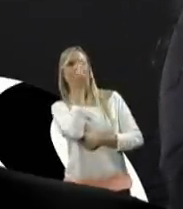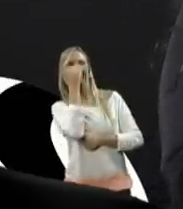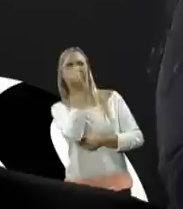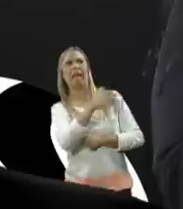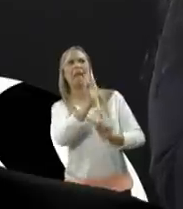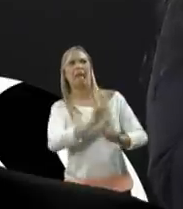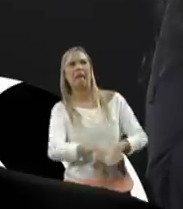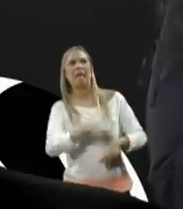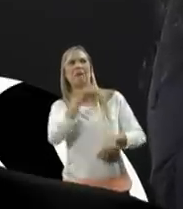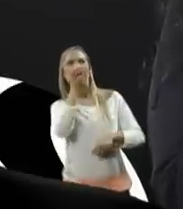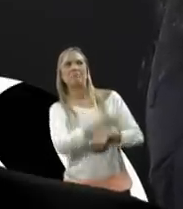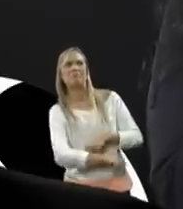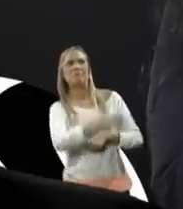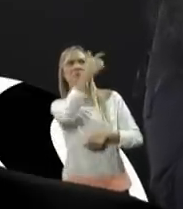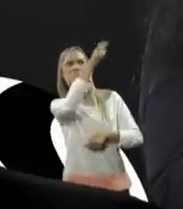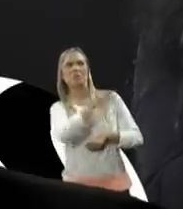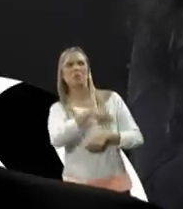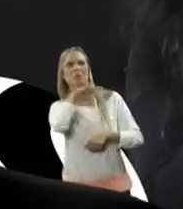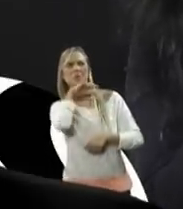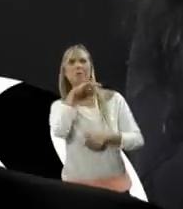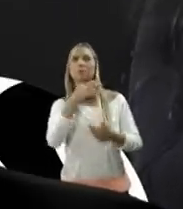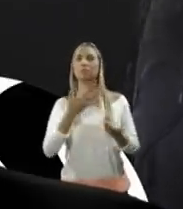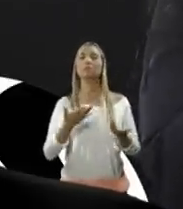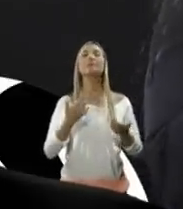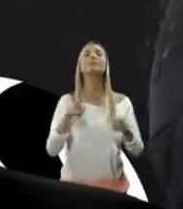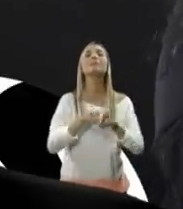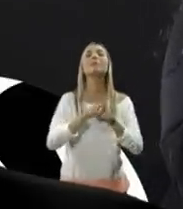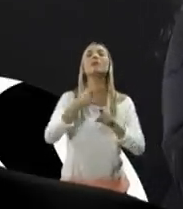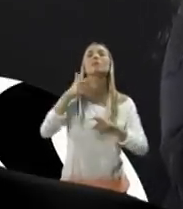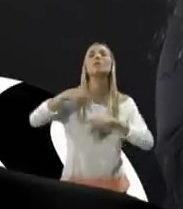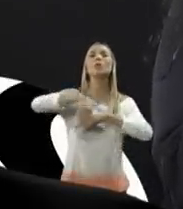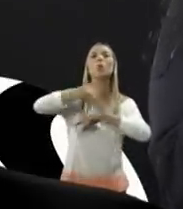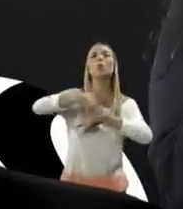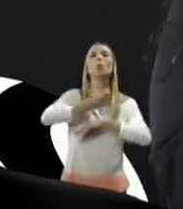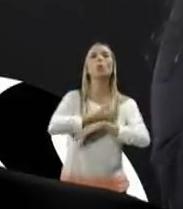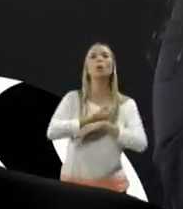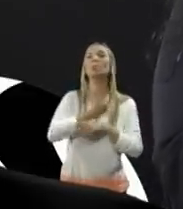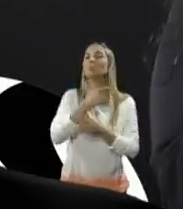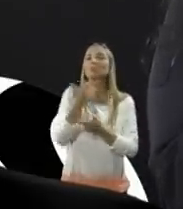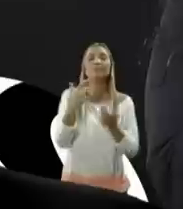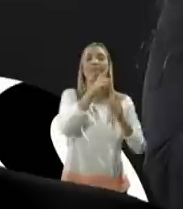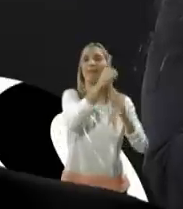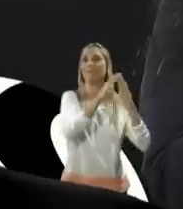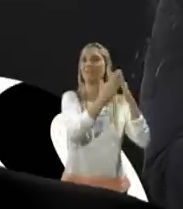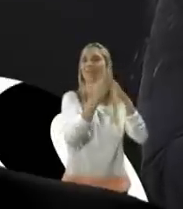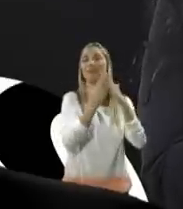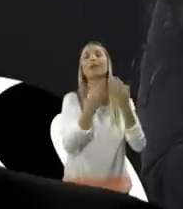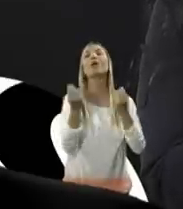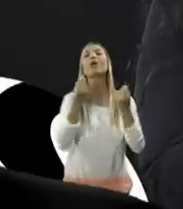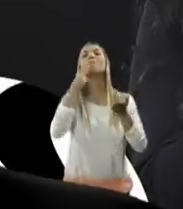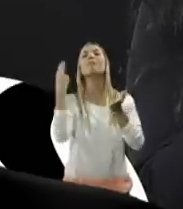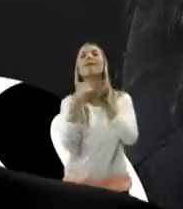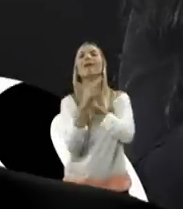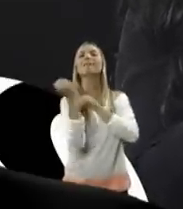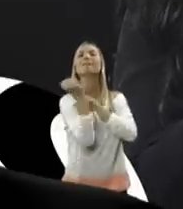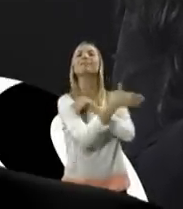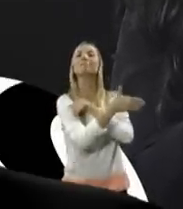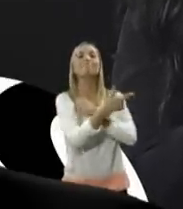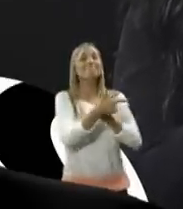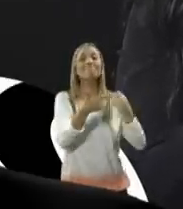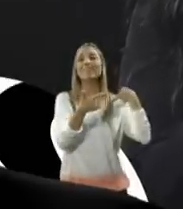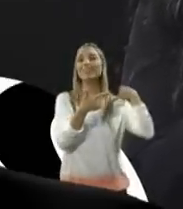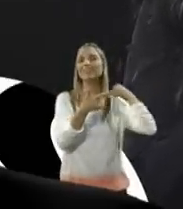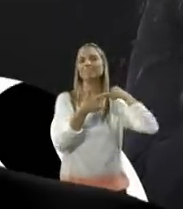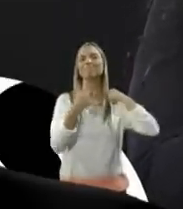lugar sem numeração, não existe endereço. E ela não pode sequer receber uma correspondência. Então,